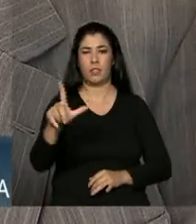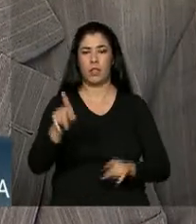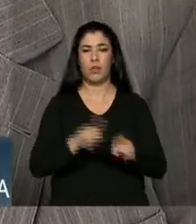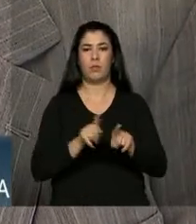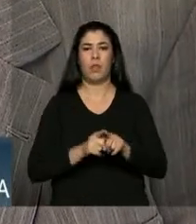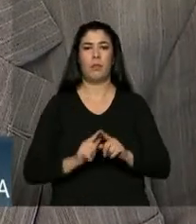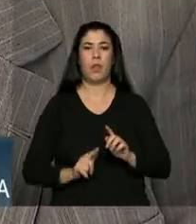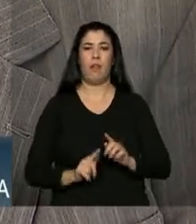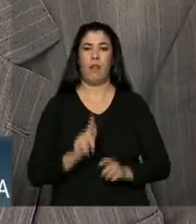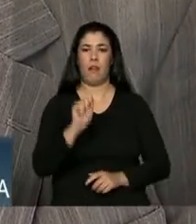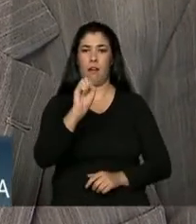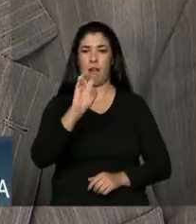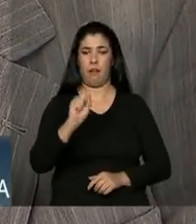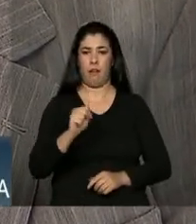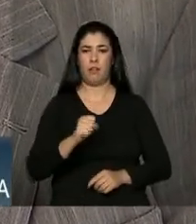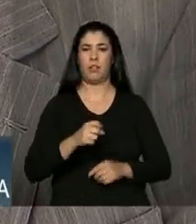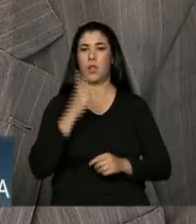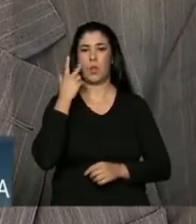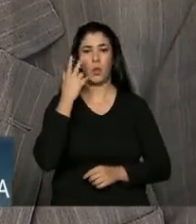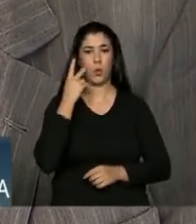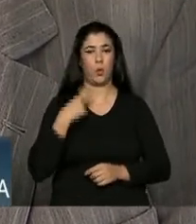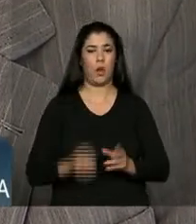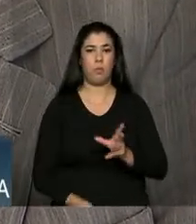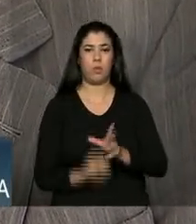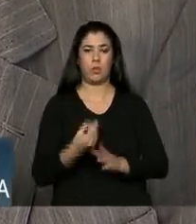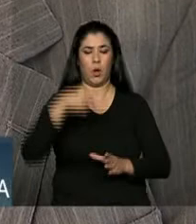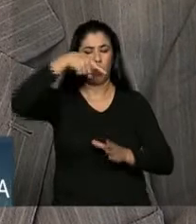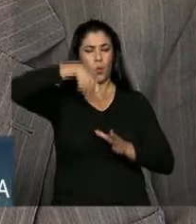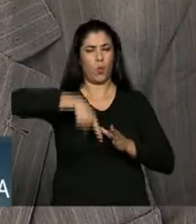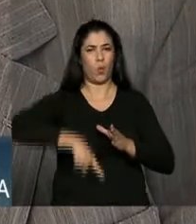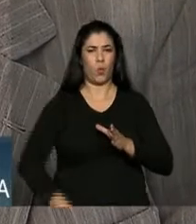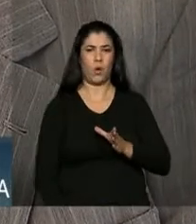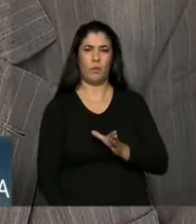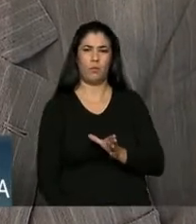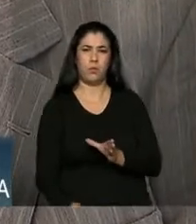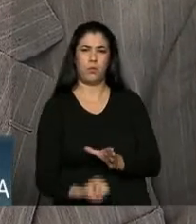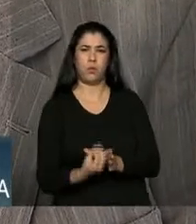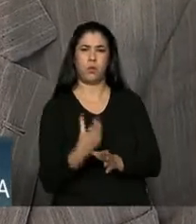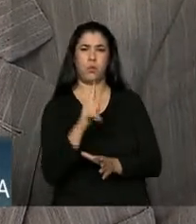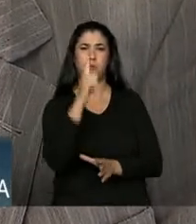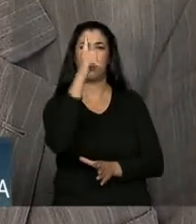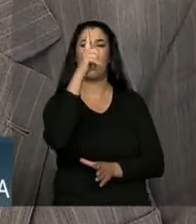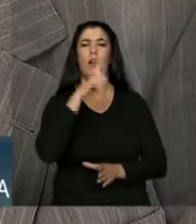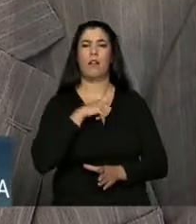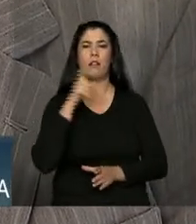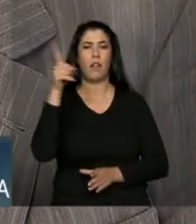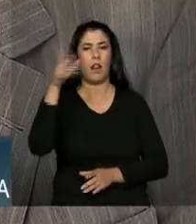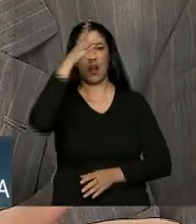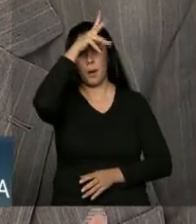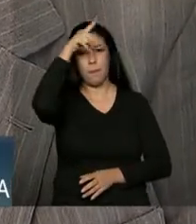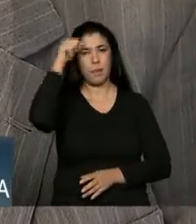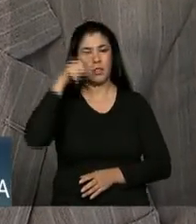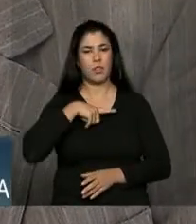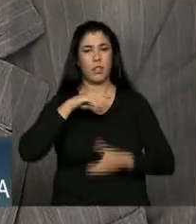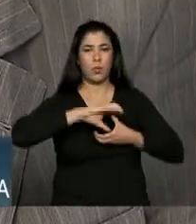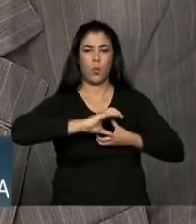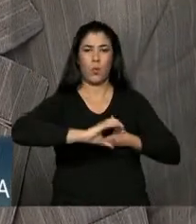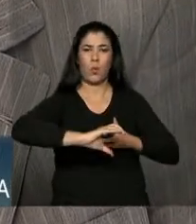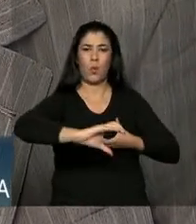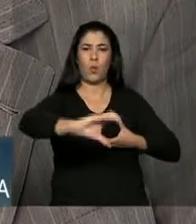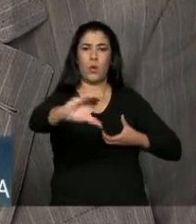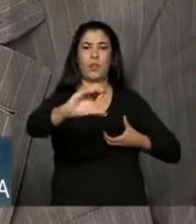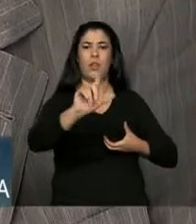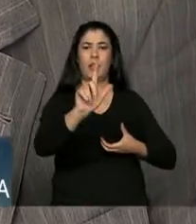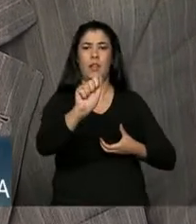em terra né tanto no meu estado estado do Amazonas que nós já temos o gasoduto já transportamos cinco